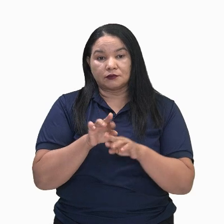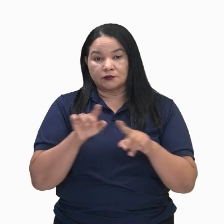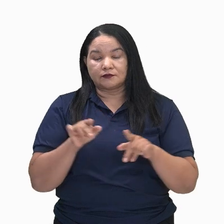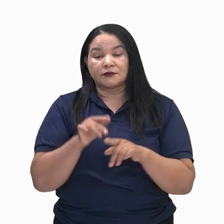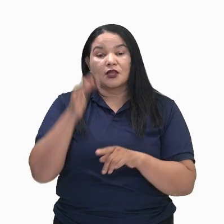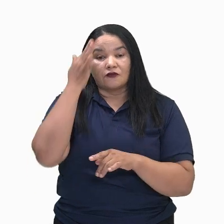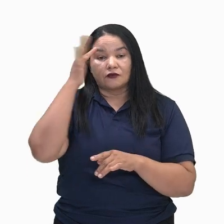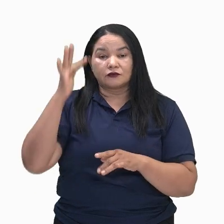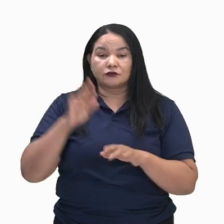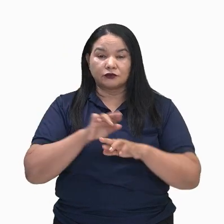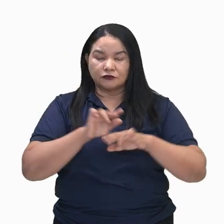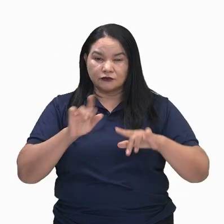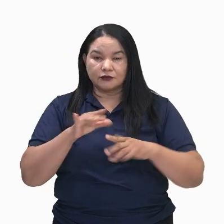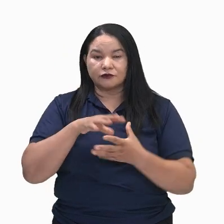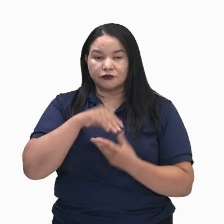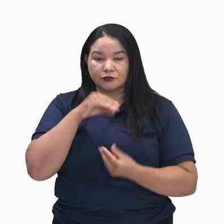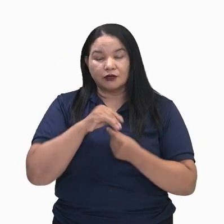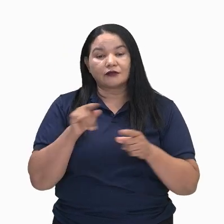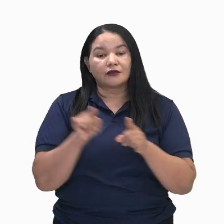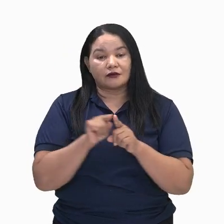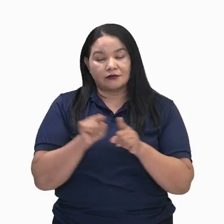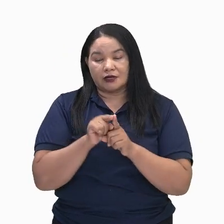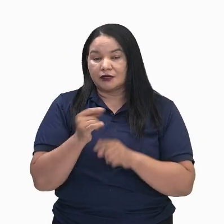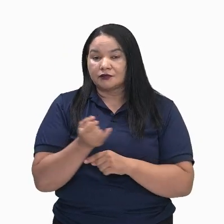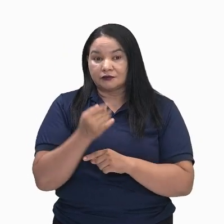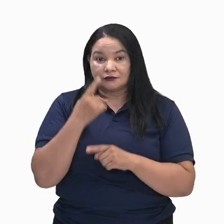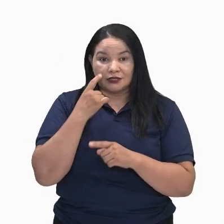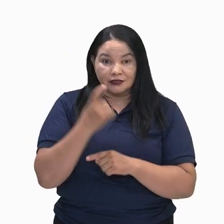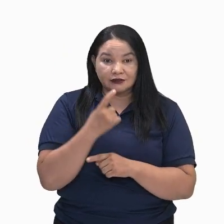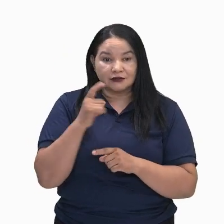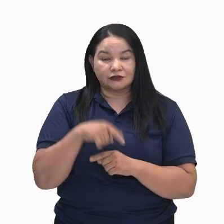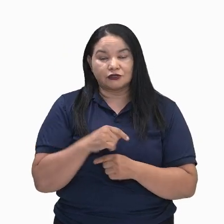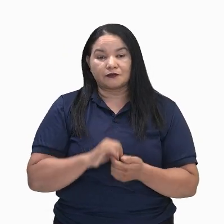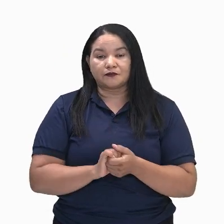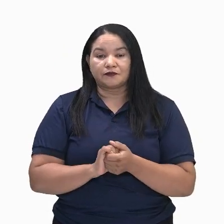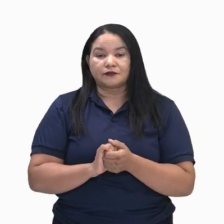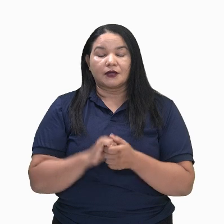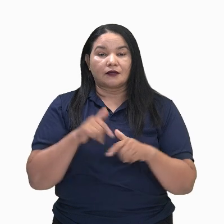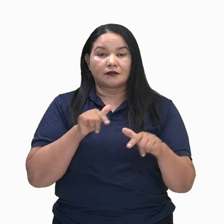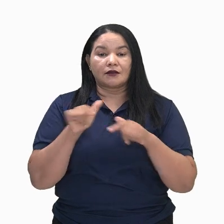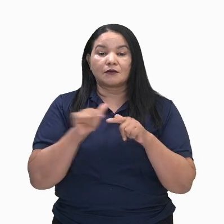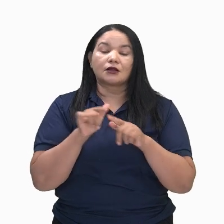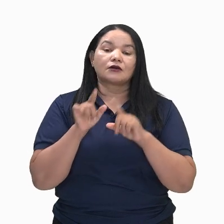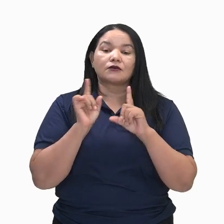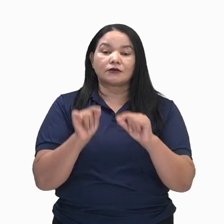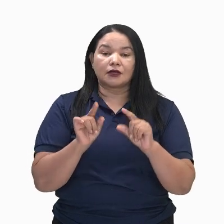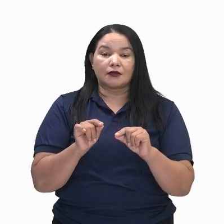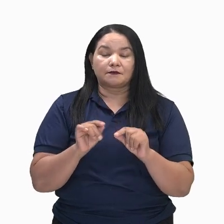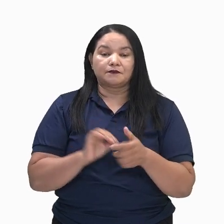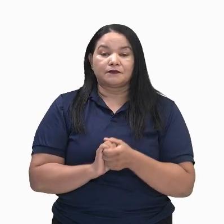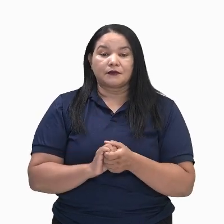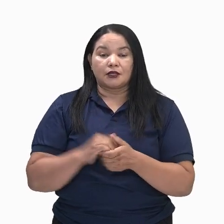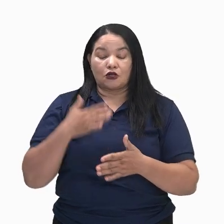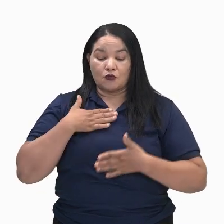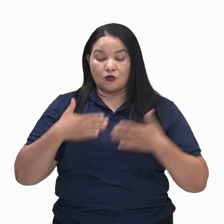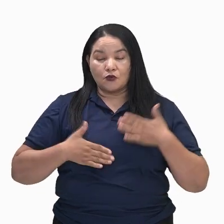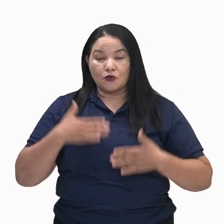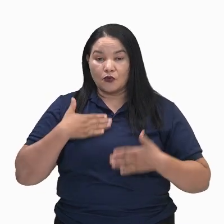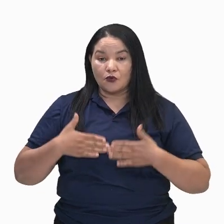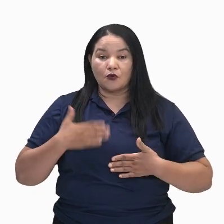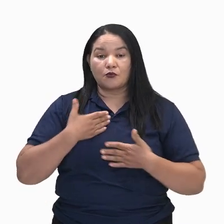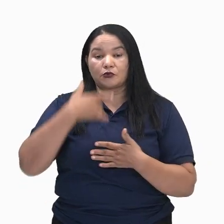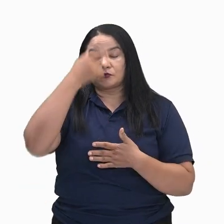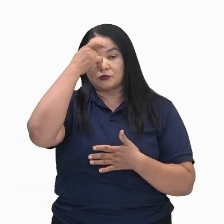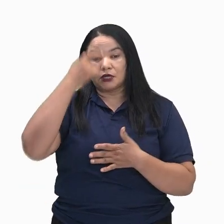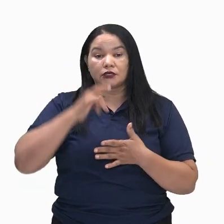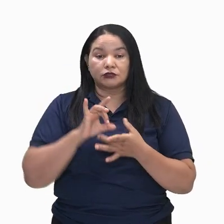filosóficos e espirituais. Esses são bem interessantes, né? Nós vamos trabalhar aí a questão da conexão entre o corpo